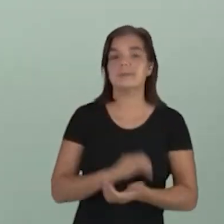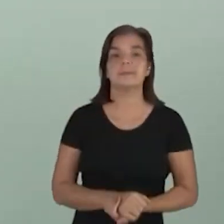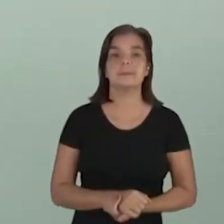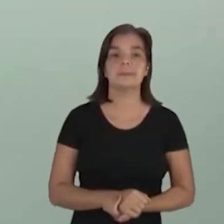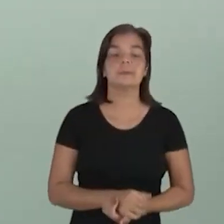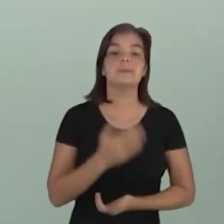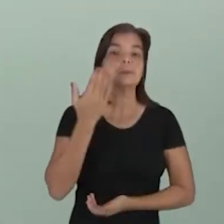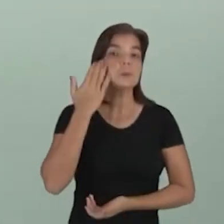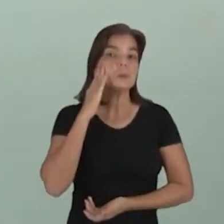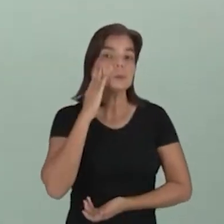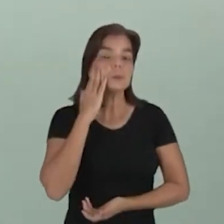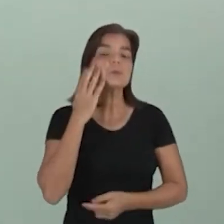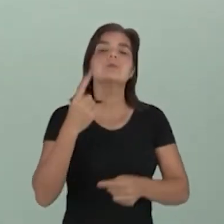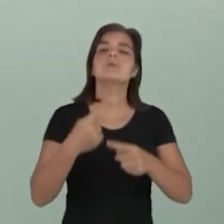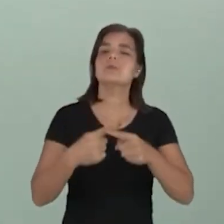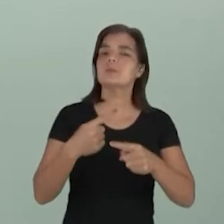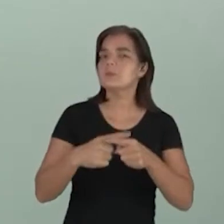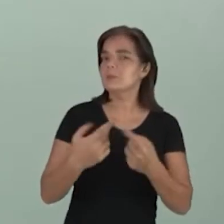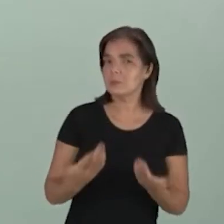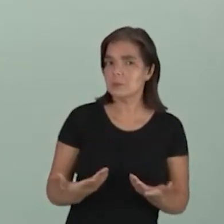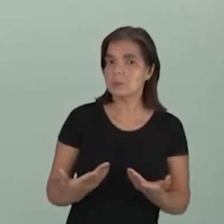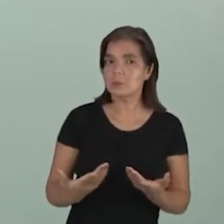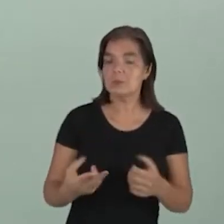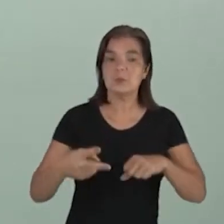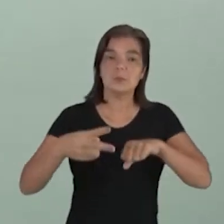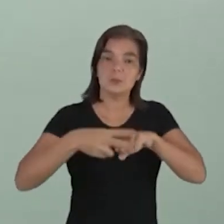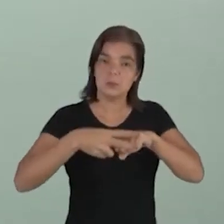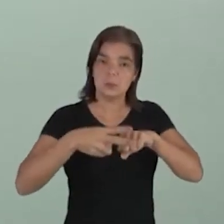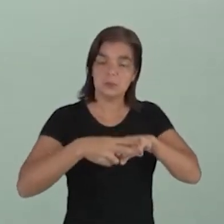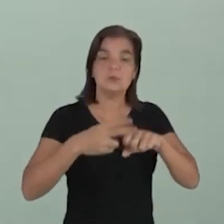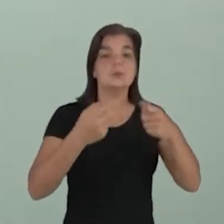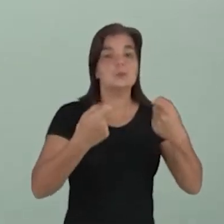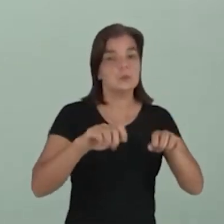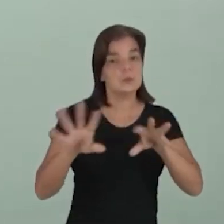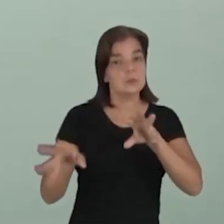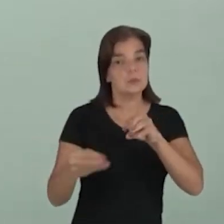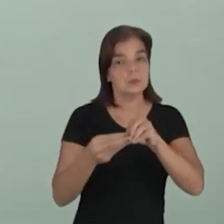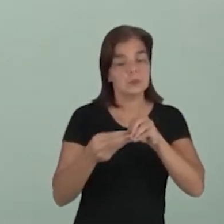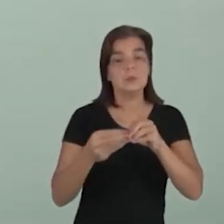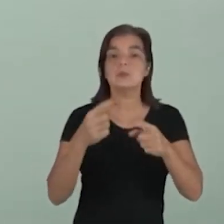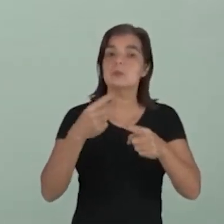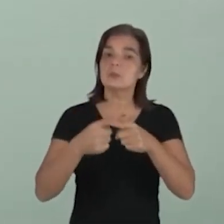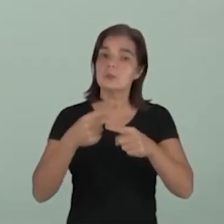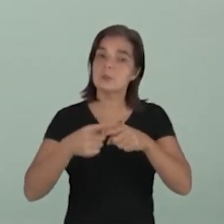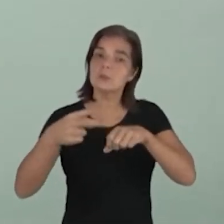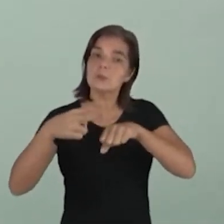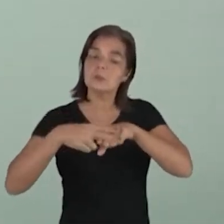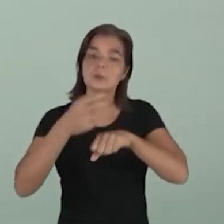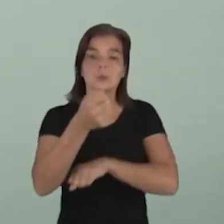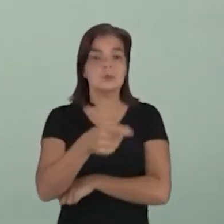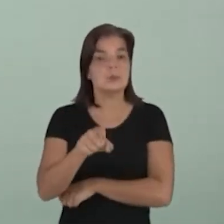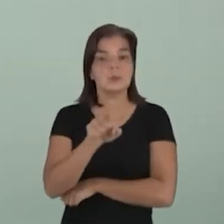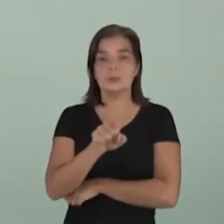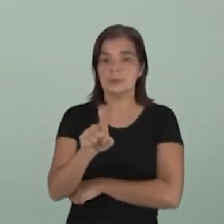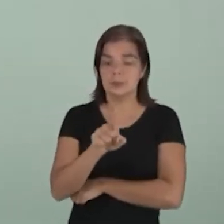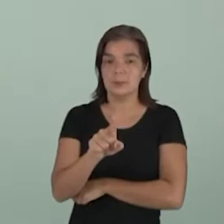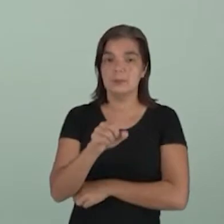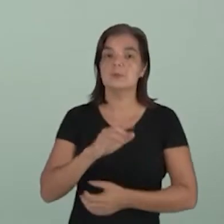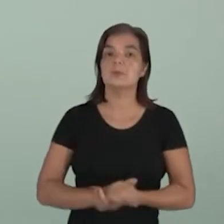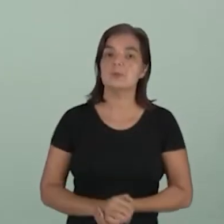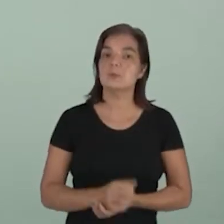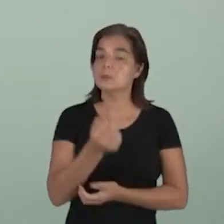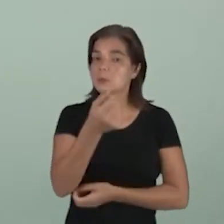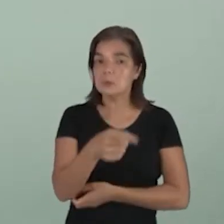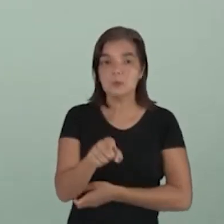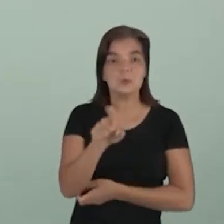Mas vamos entender por que há verbos que precisam de complemento e por que há verbos que não necessitam. Os